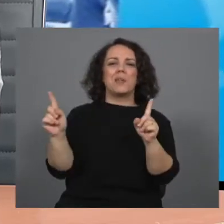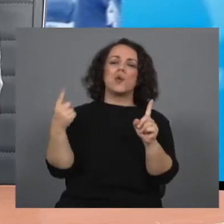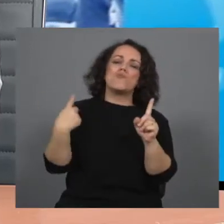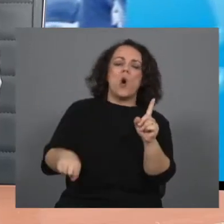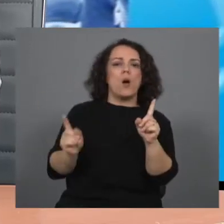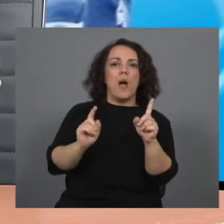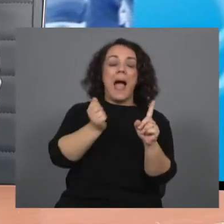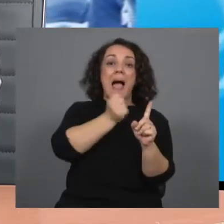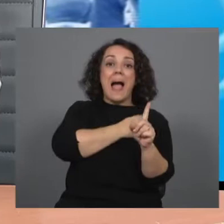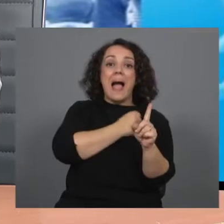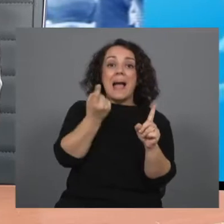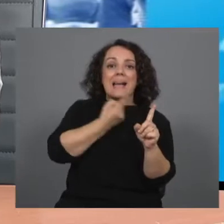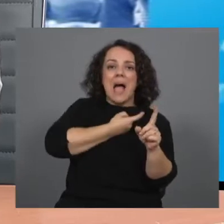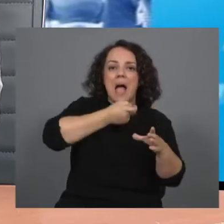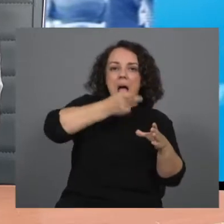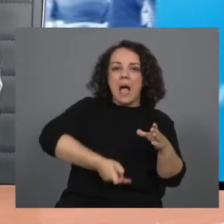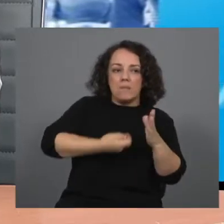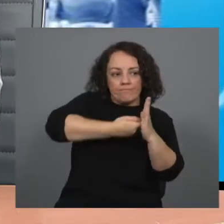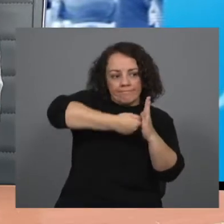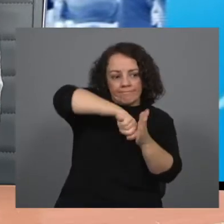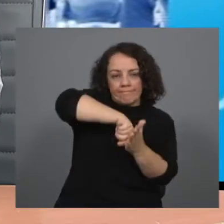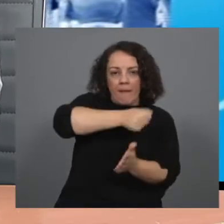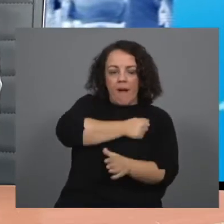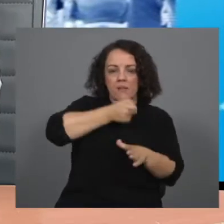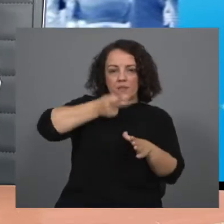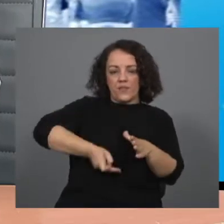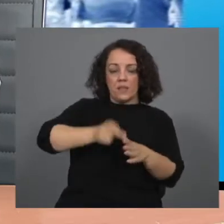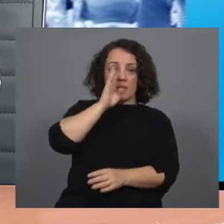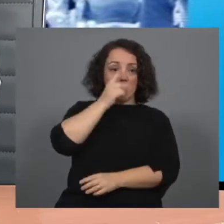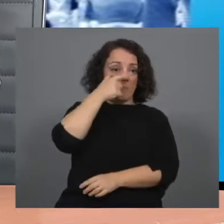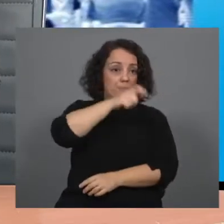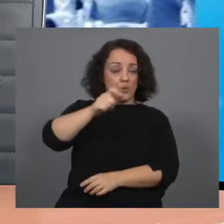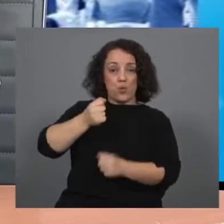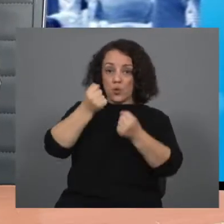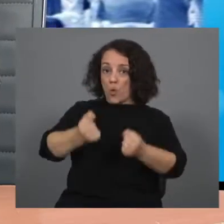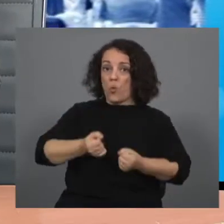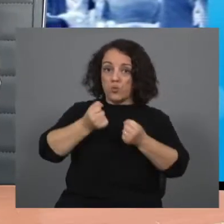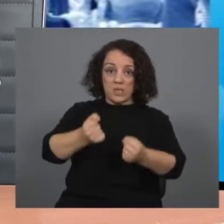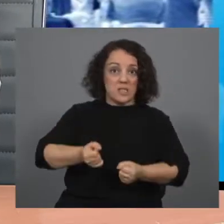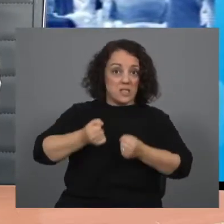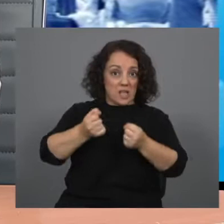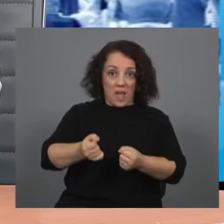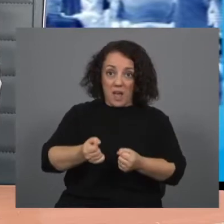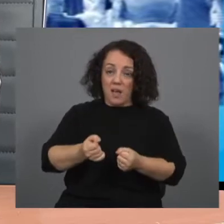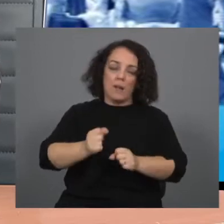É um distanciamento que nos obriga a fechar-nos em casa. E se as pessoas não conseguirem fazer isto, se não conseguirem dar este salto, não